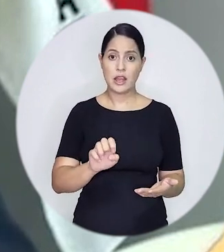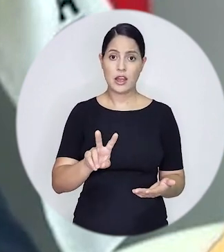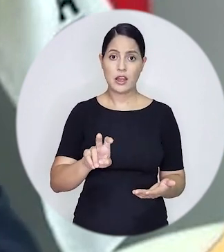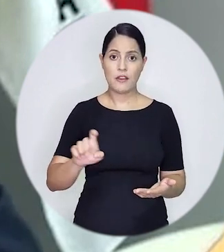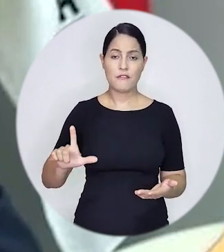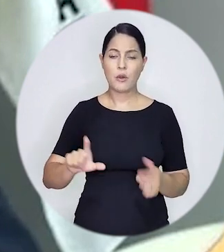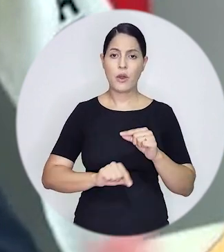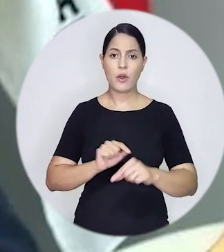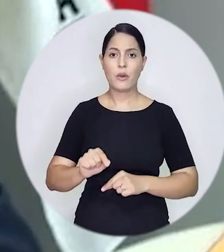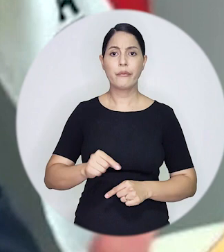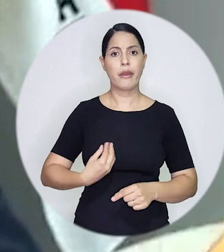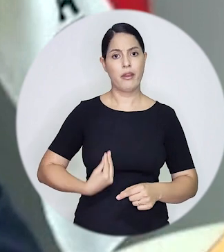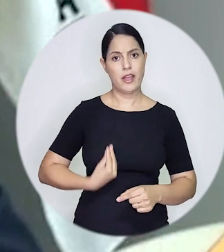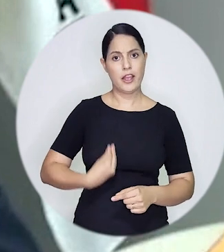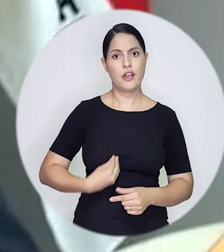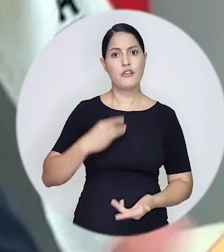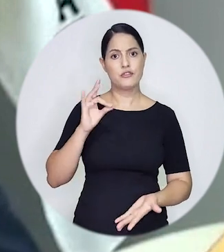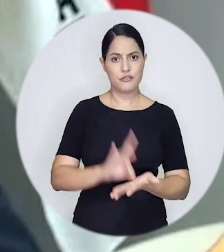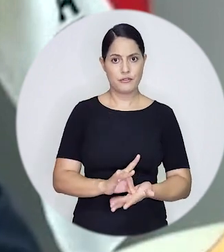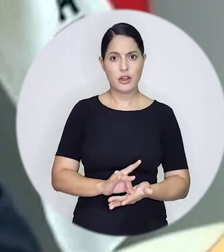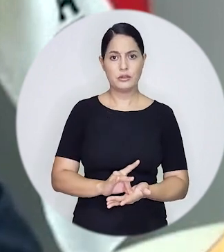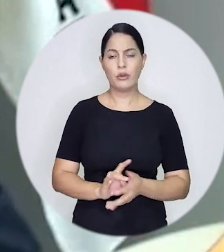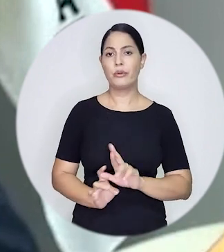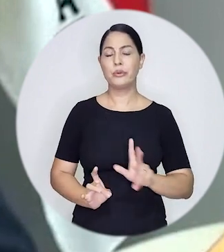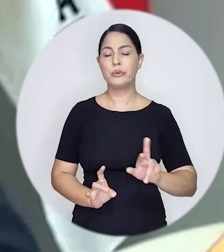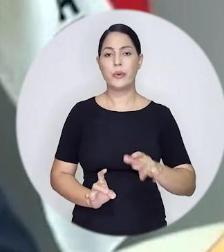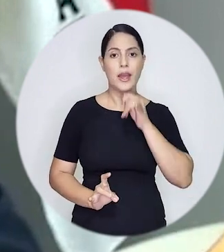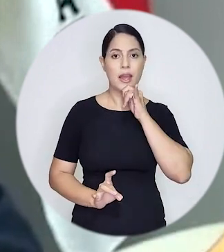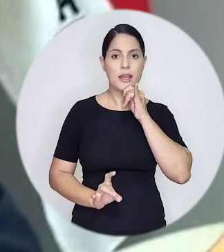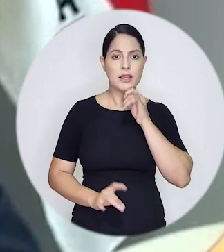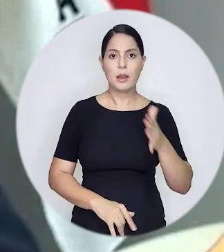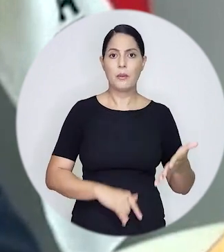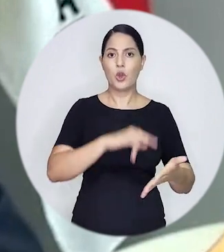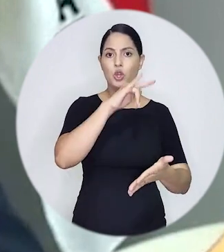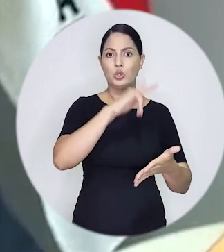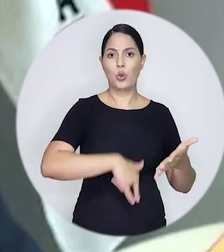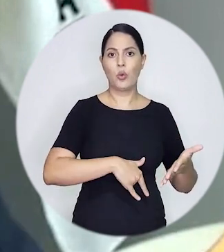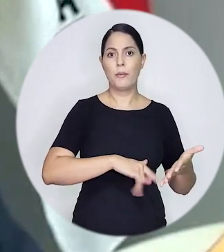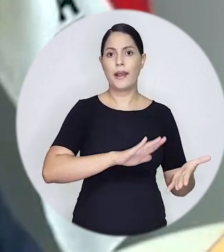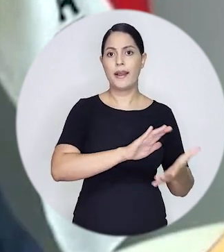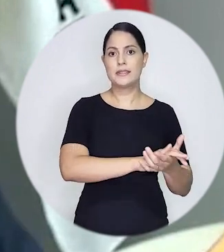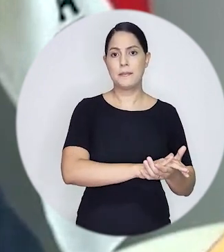uma documentação oficial específica, por exemplo, uma escritura pública